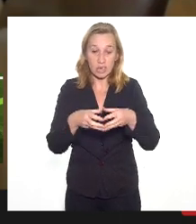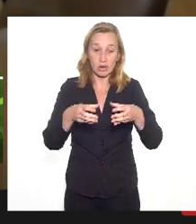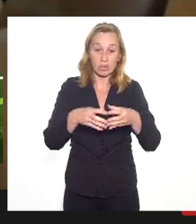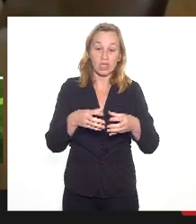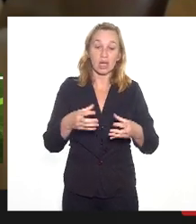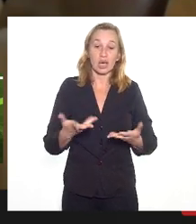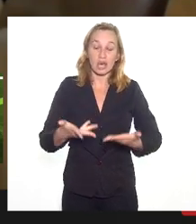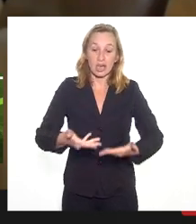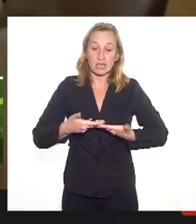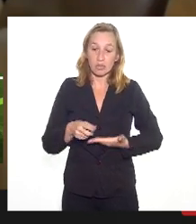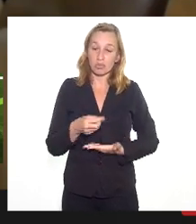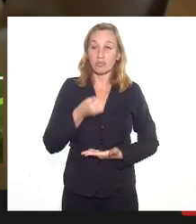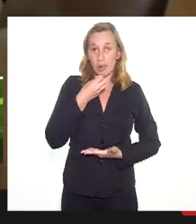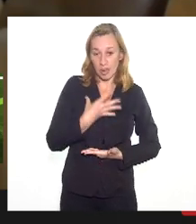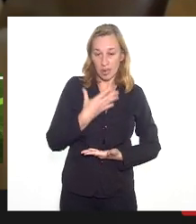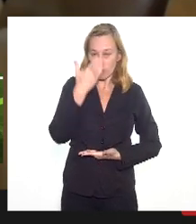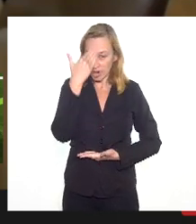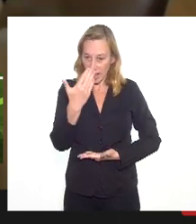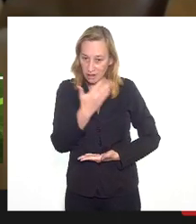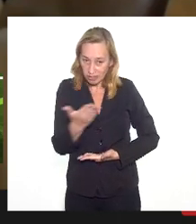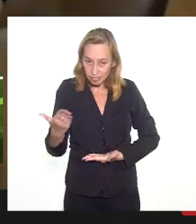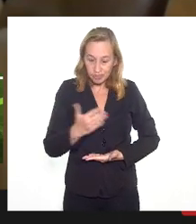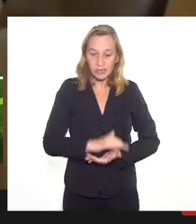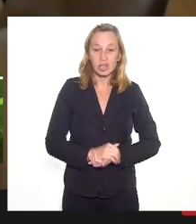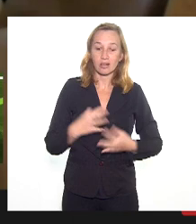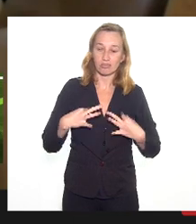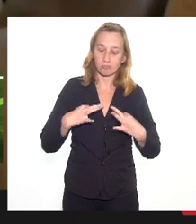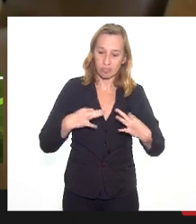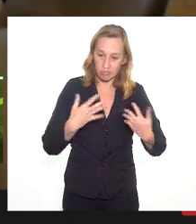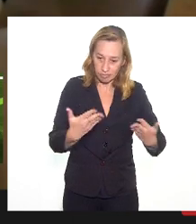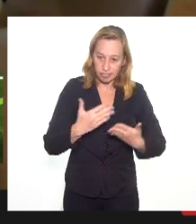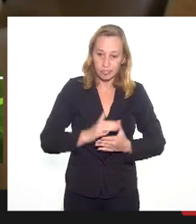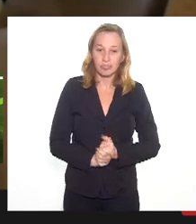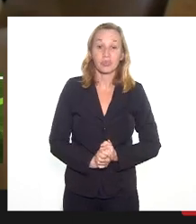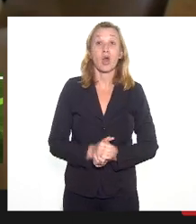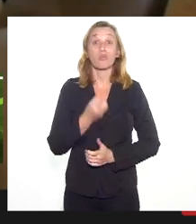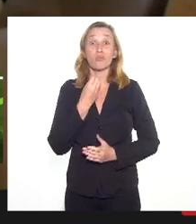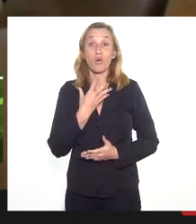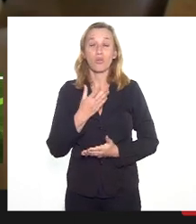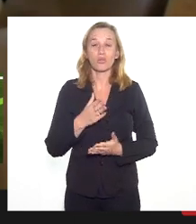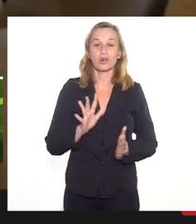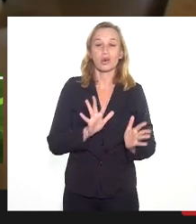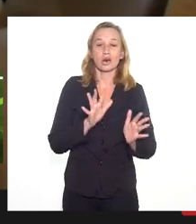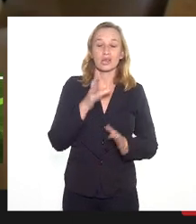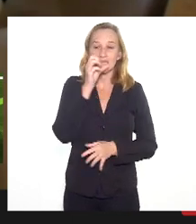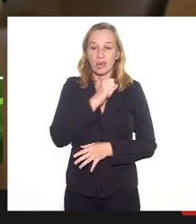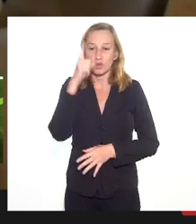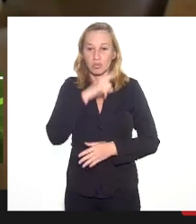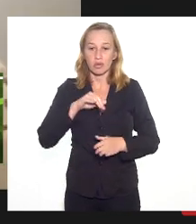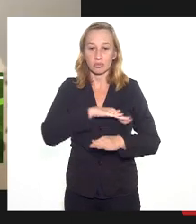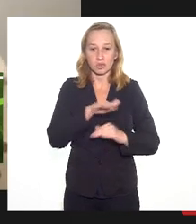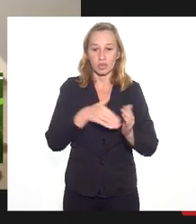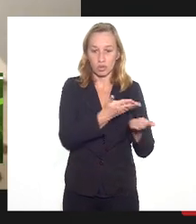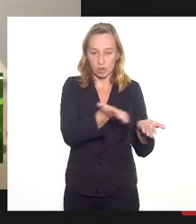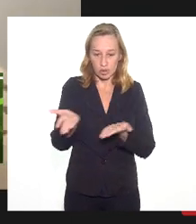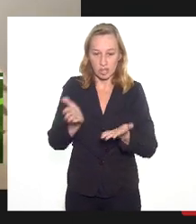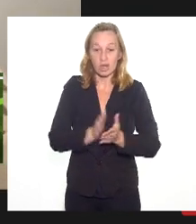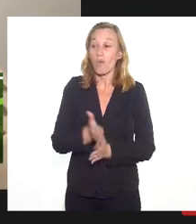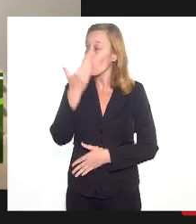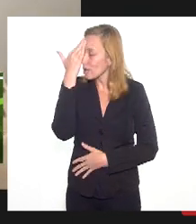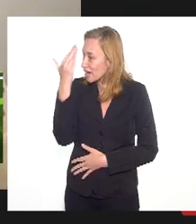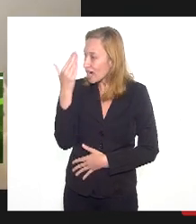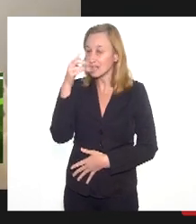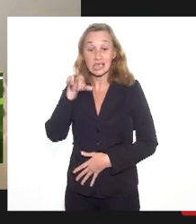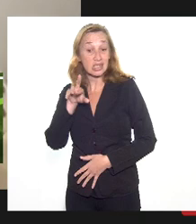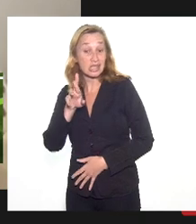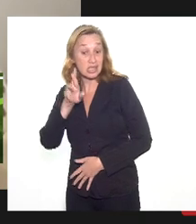bem. Muito obrigado mais uma vez, me coloco à disposição. Um belo final de semana para todos. Muito obrigado, senhor Sérgio,